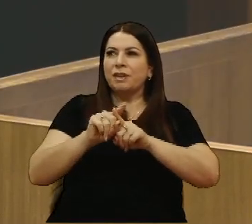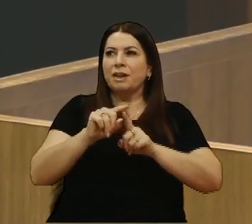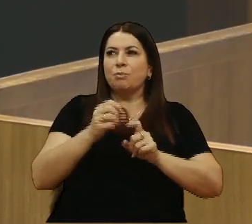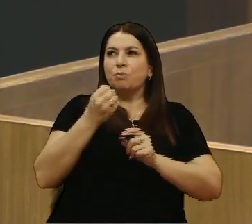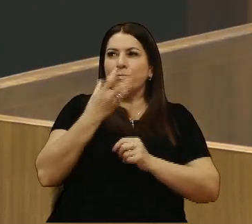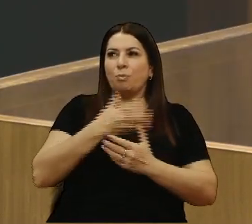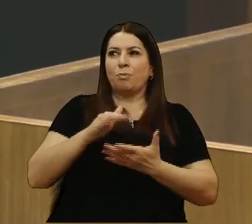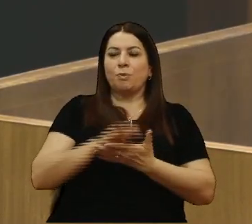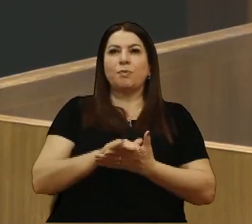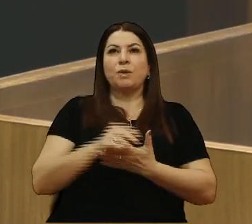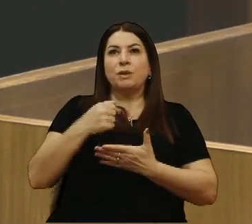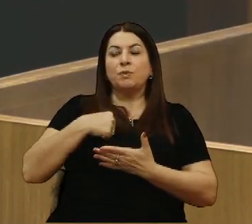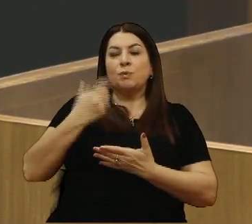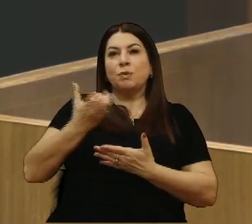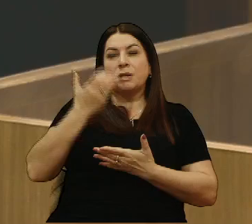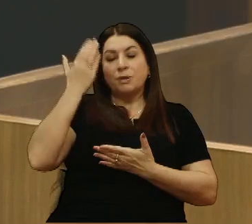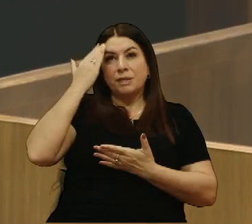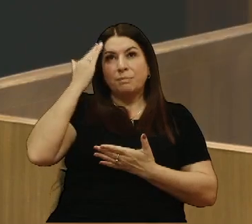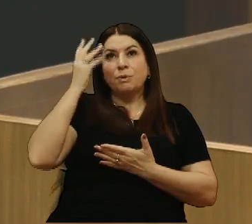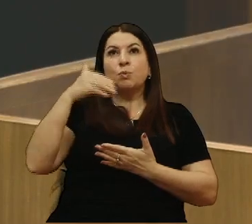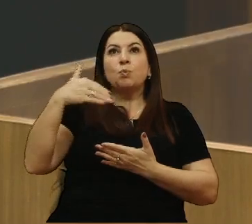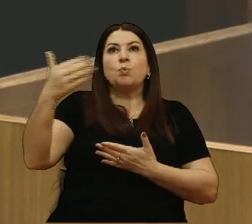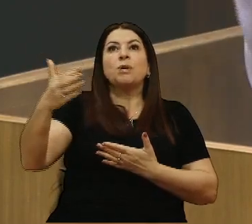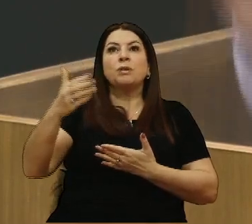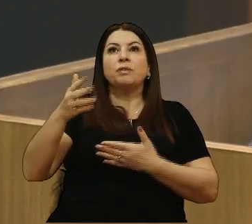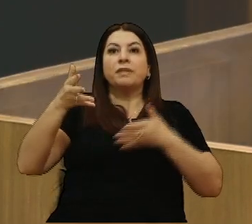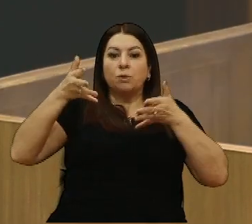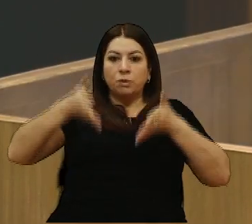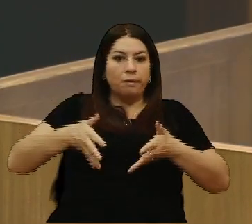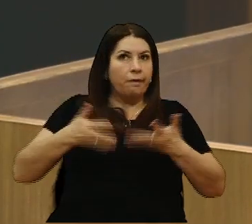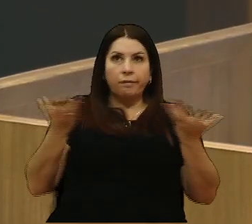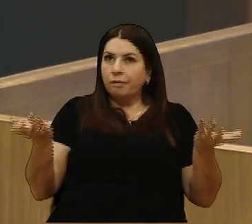bola. Eu só quero saber quando é que vai ser o enterro.